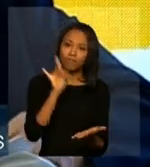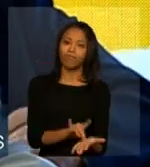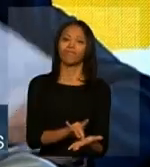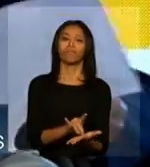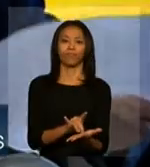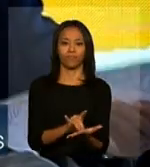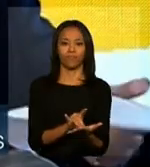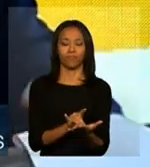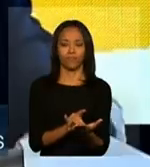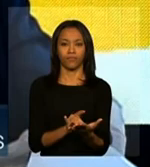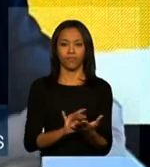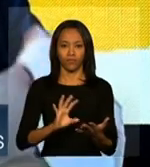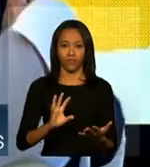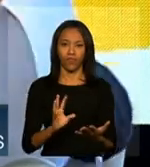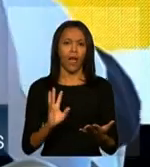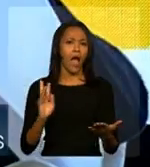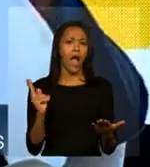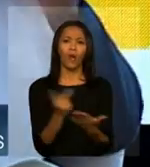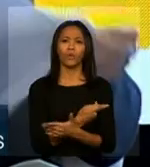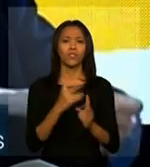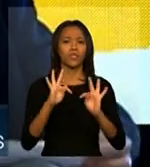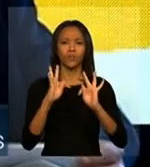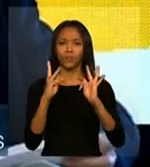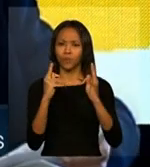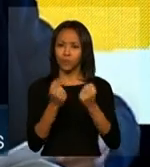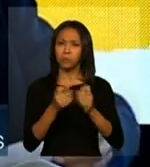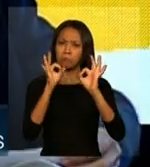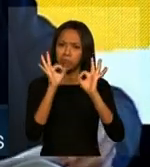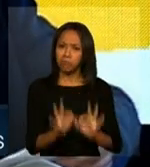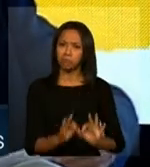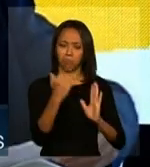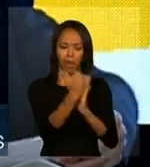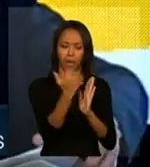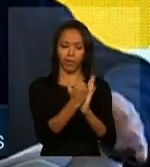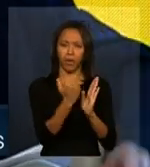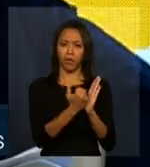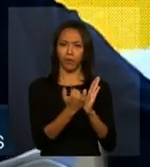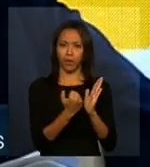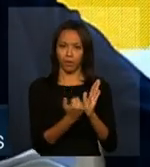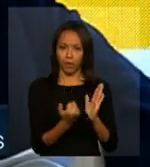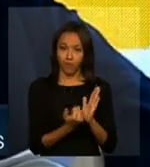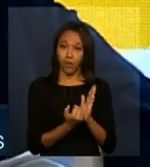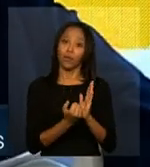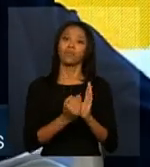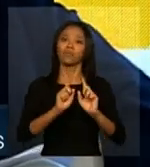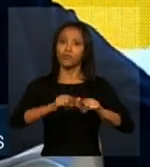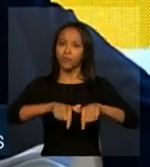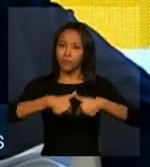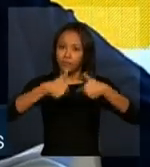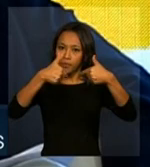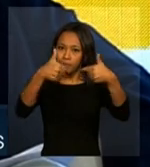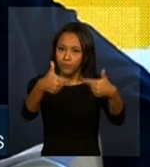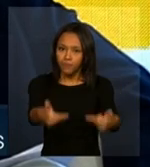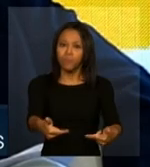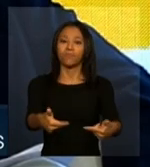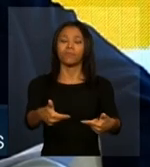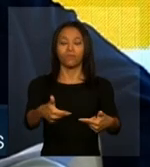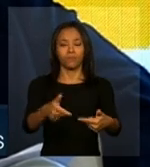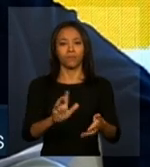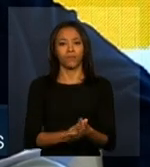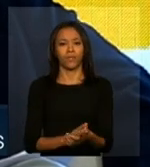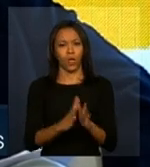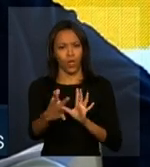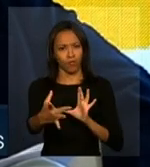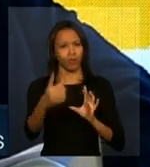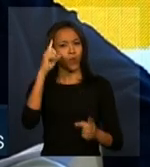realizava tudo aquilo que formulávamos dentro da nossa concepção de segurança